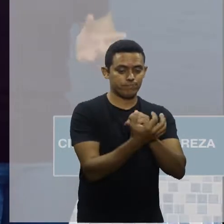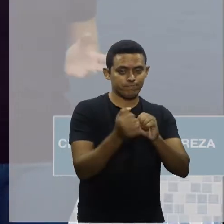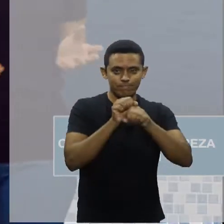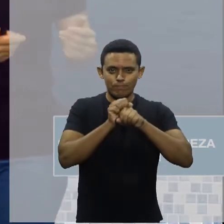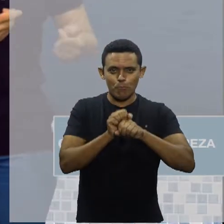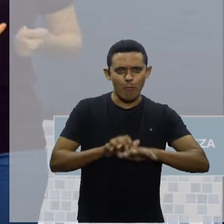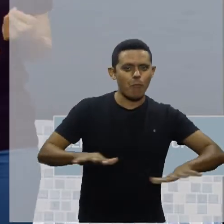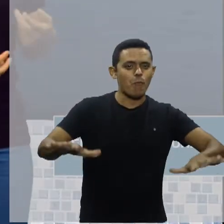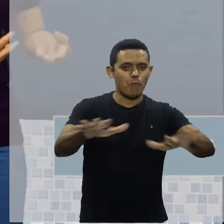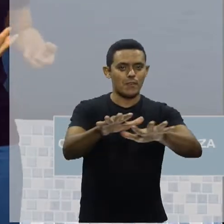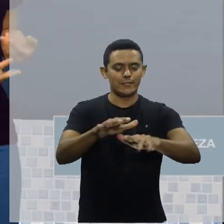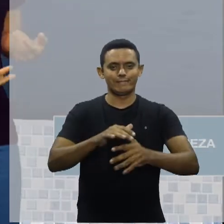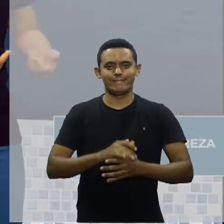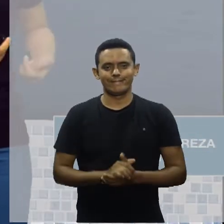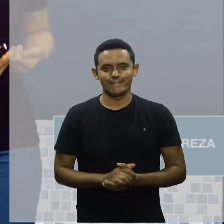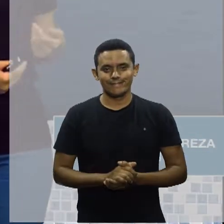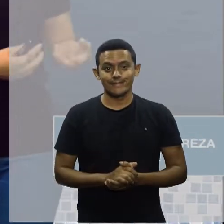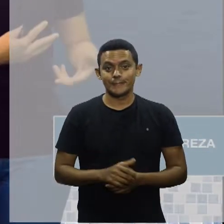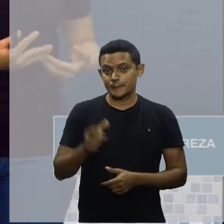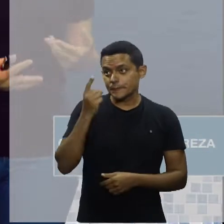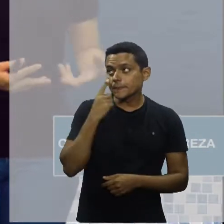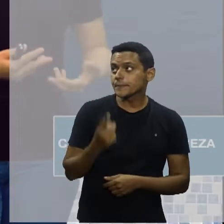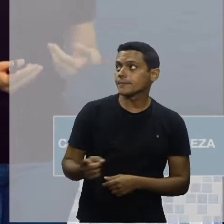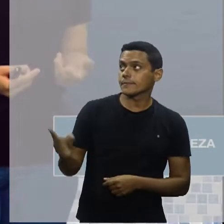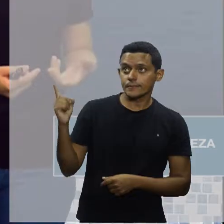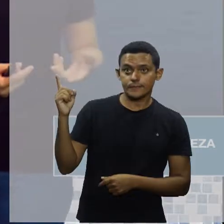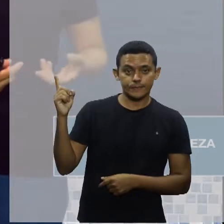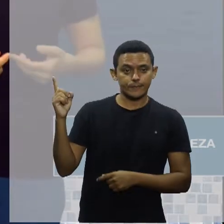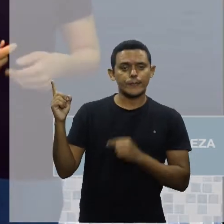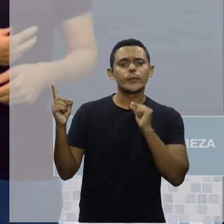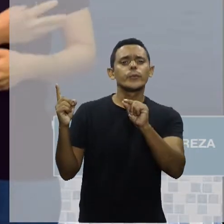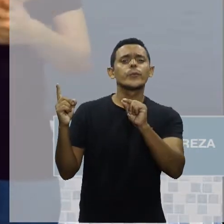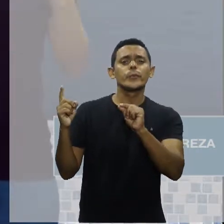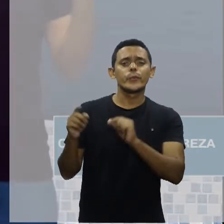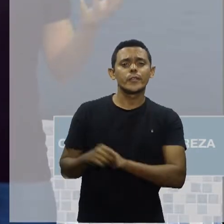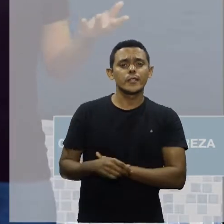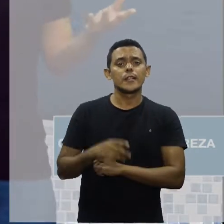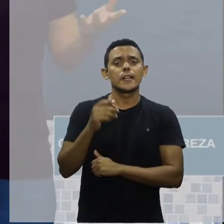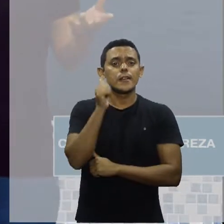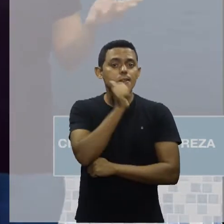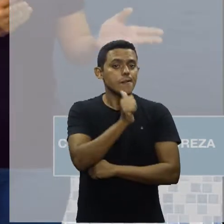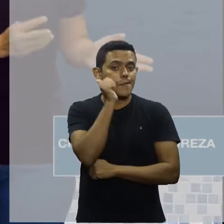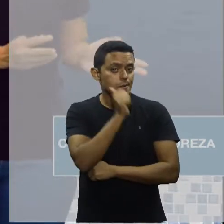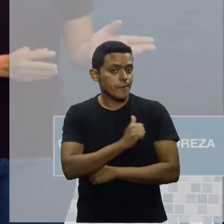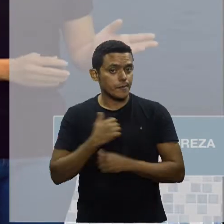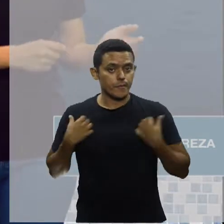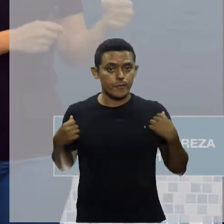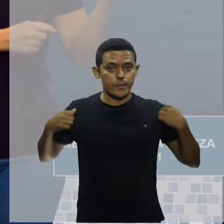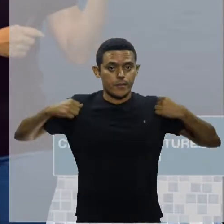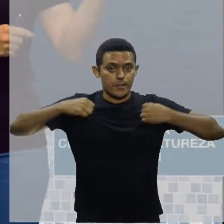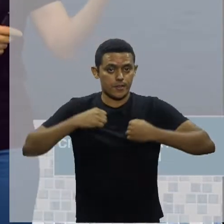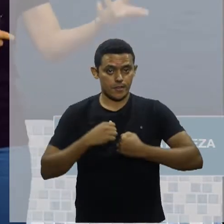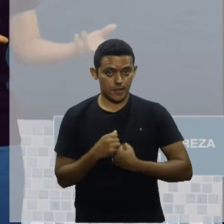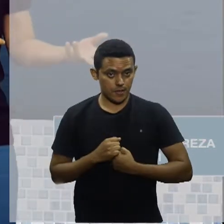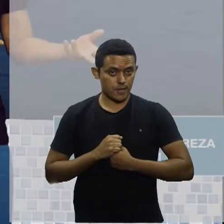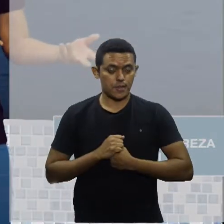um laboratório, uma mesa em que há vidrarias de laboratório, e ao seu redor flutuam